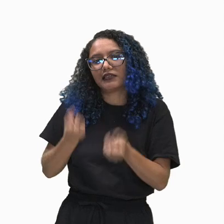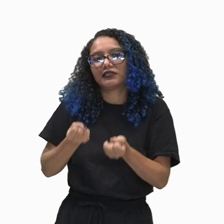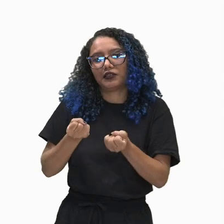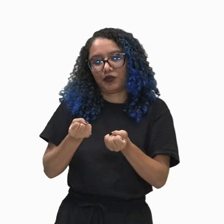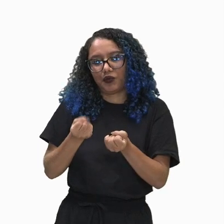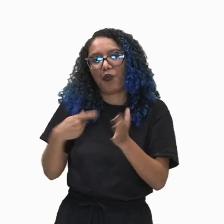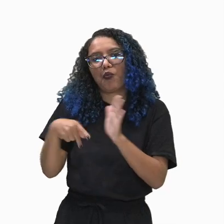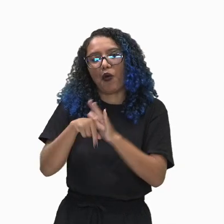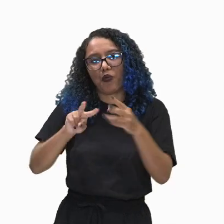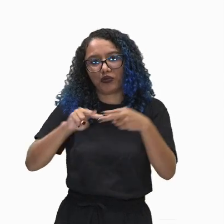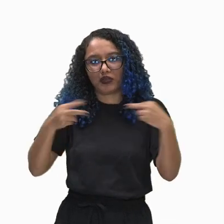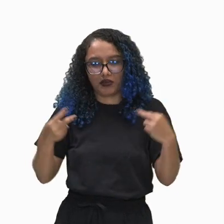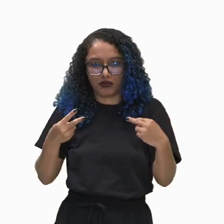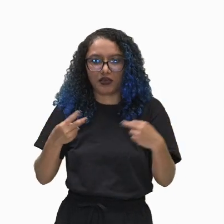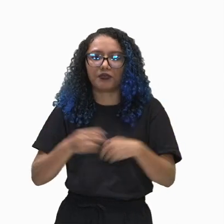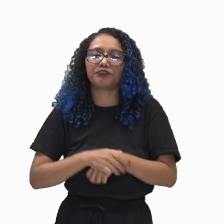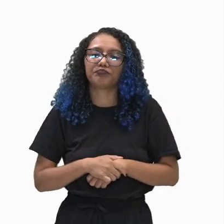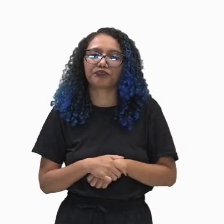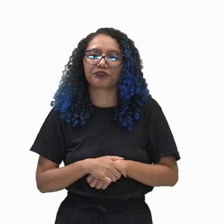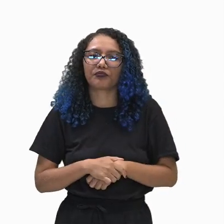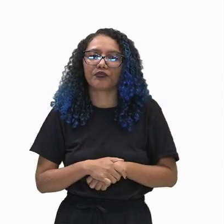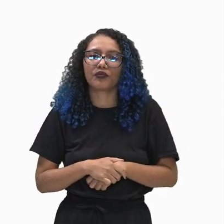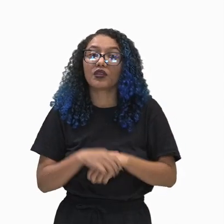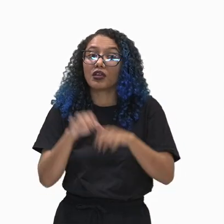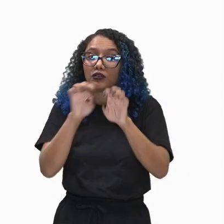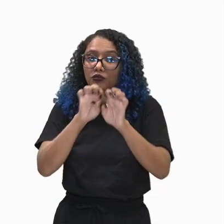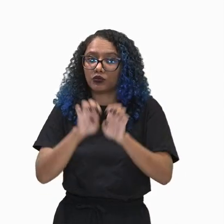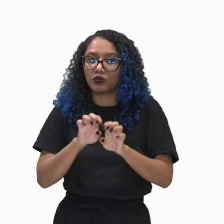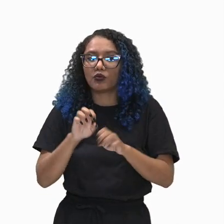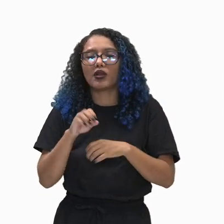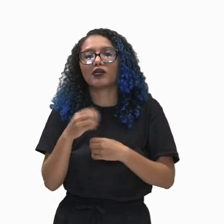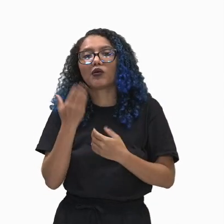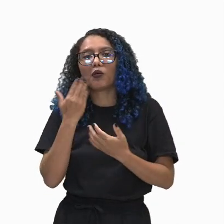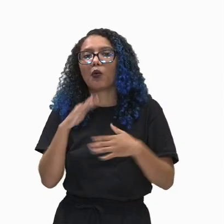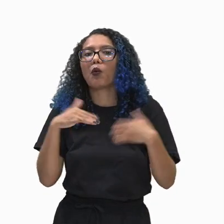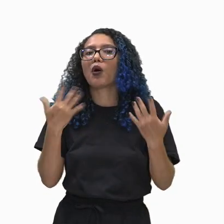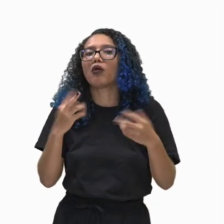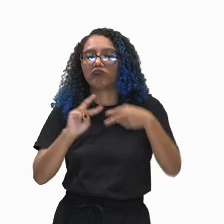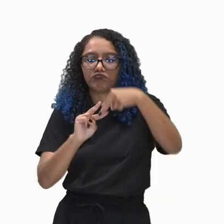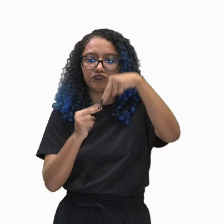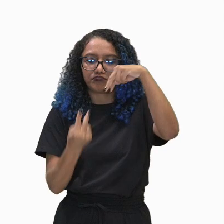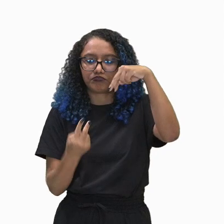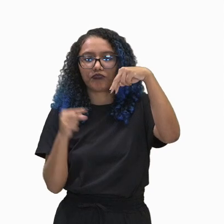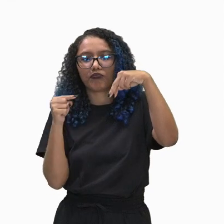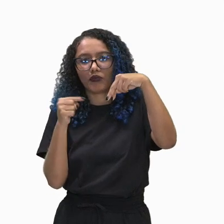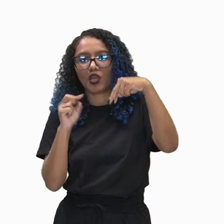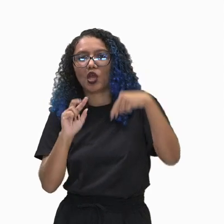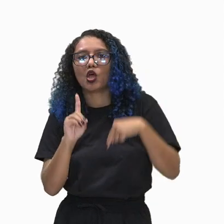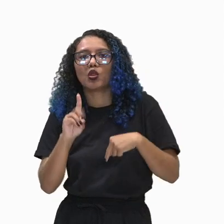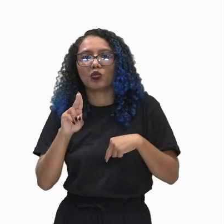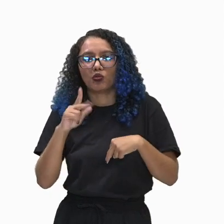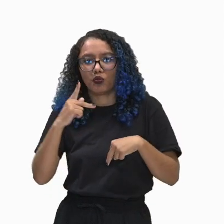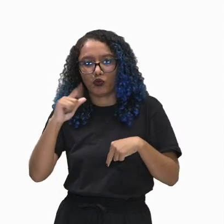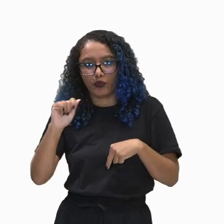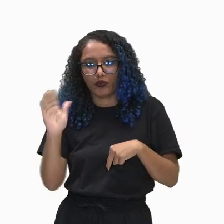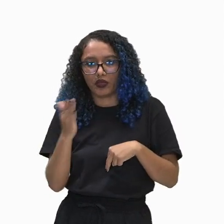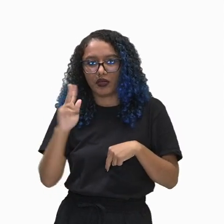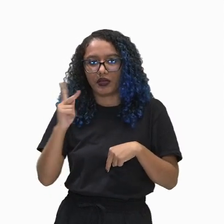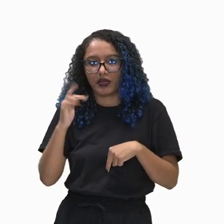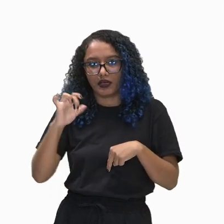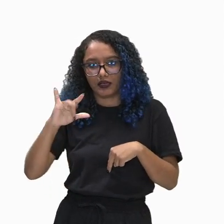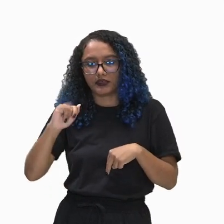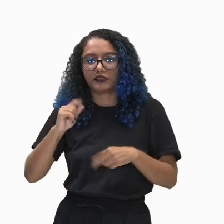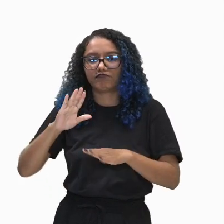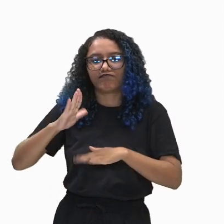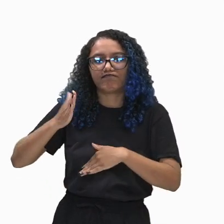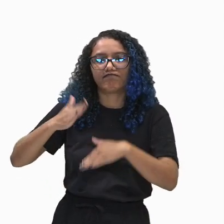do DNA. Eles desvendaram essa estrutura de dupla hélice, que é a que nós conhecemos hoje, impulsionando a biologia molecular e